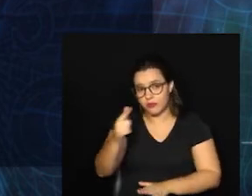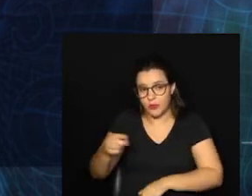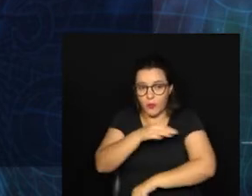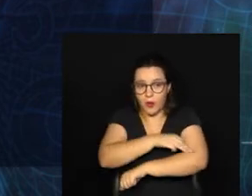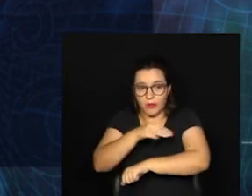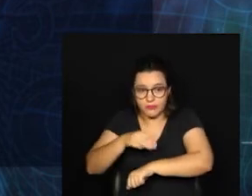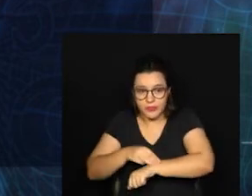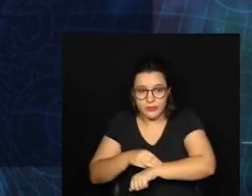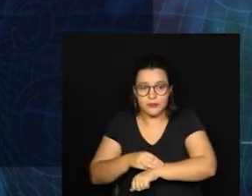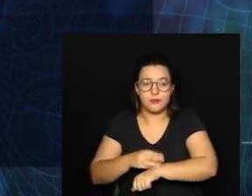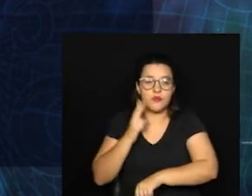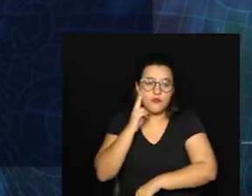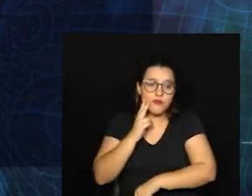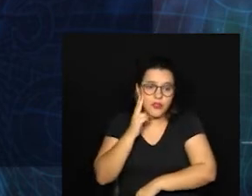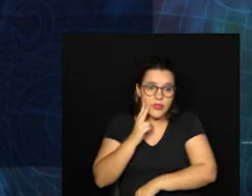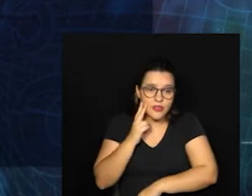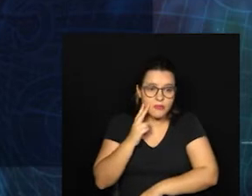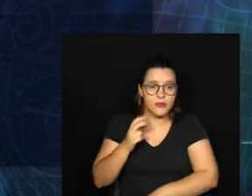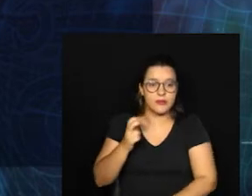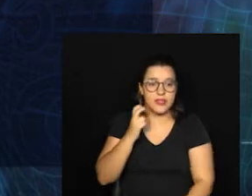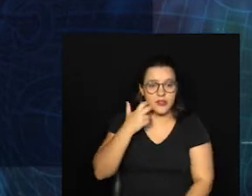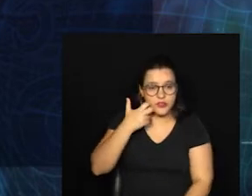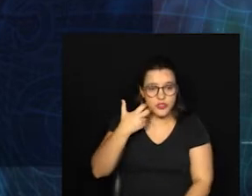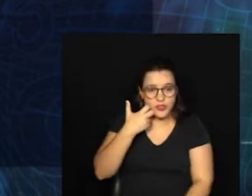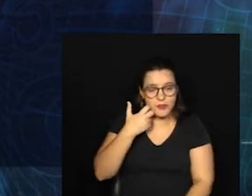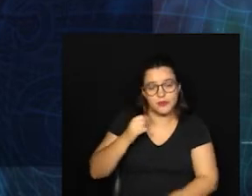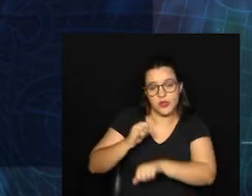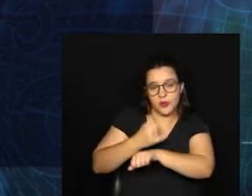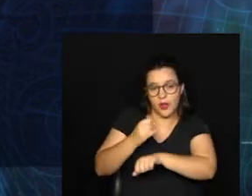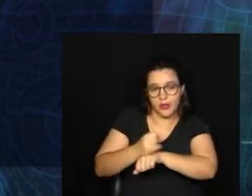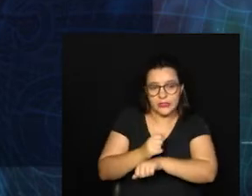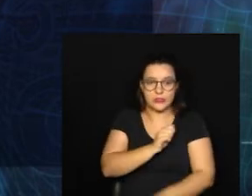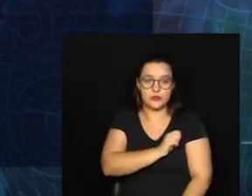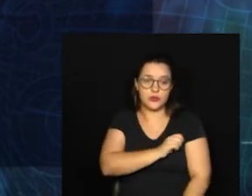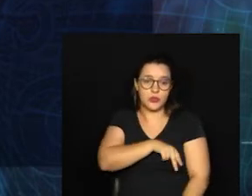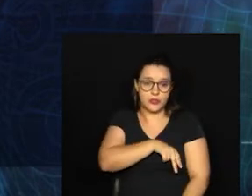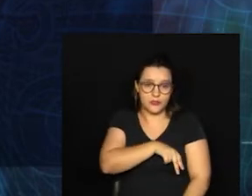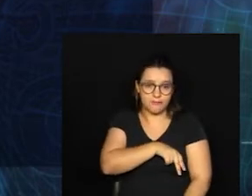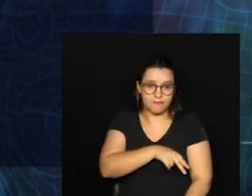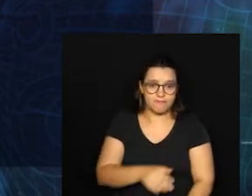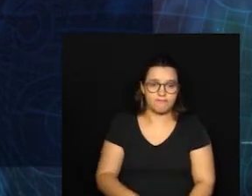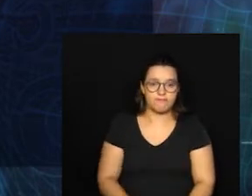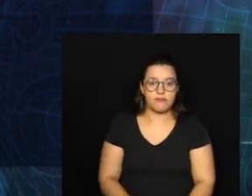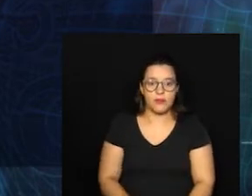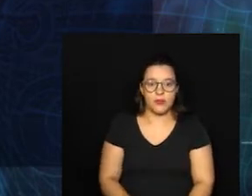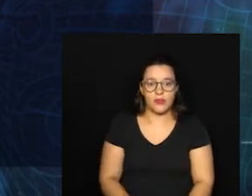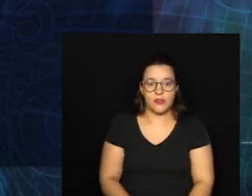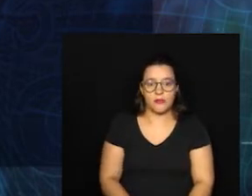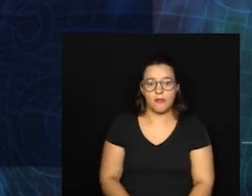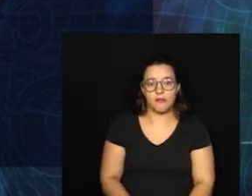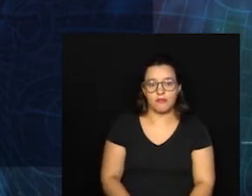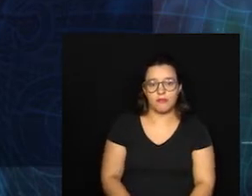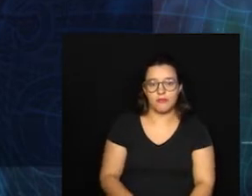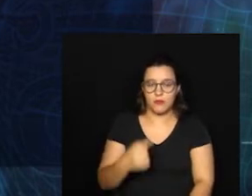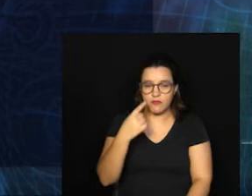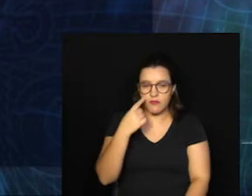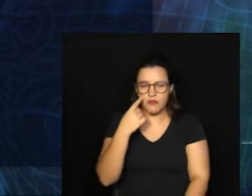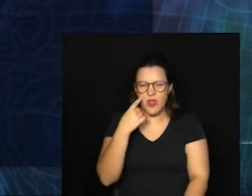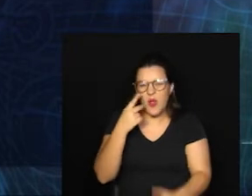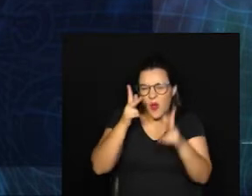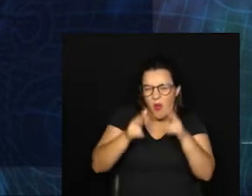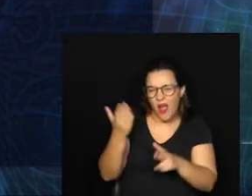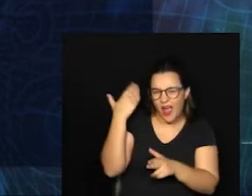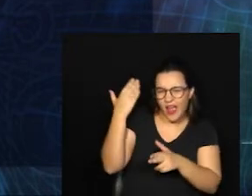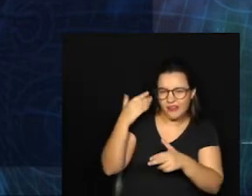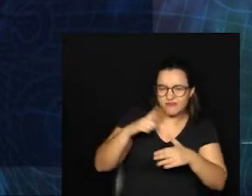Vinhedo, Itatiba, Jaguariúna, Arthur Nogueira, e novamente aquelas cidades, elas trocam entre si, mas olha lá,